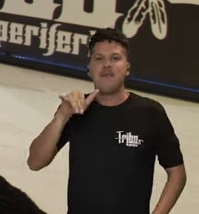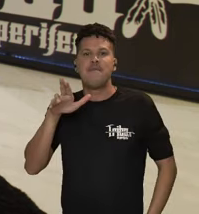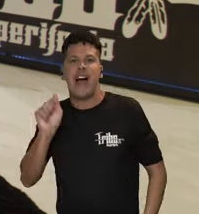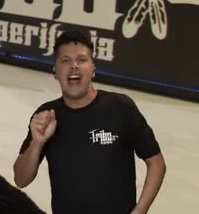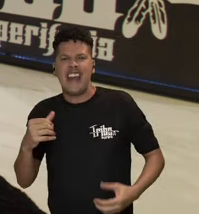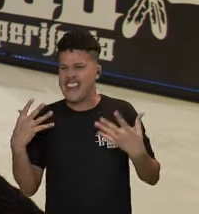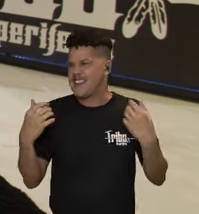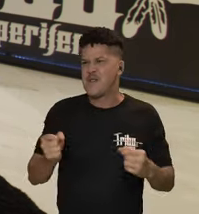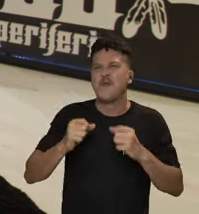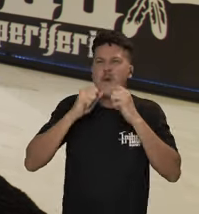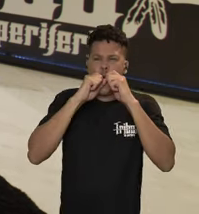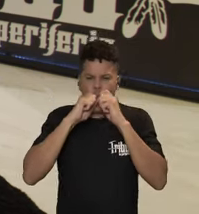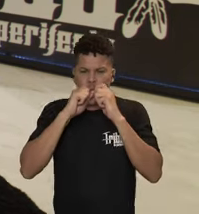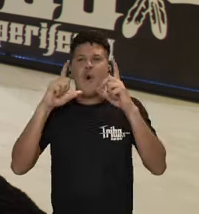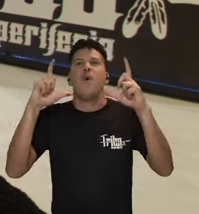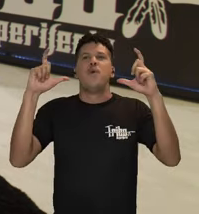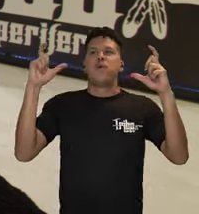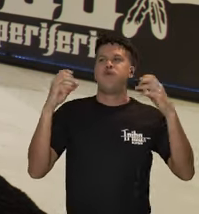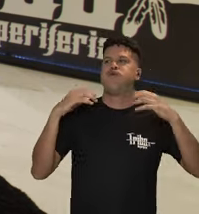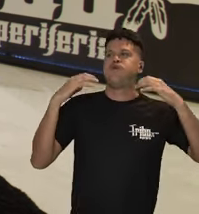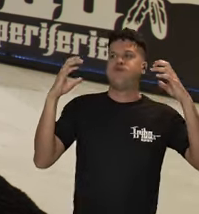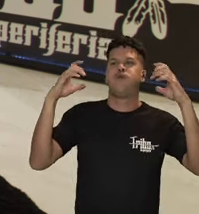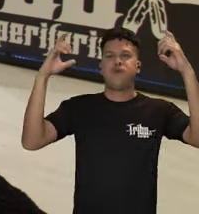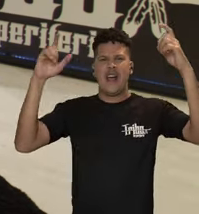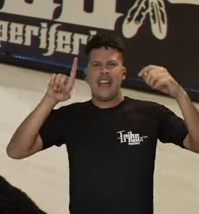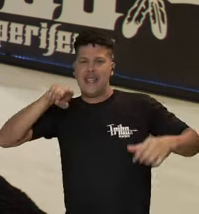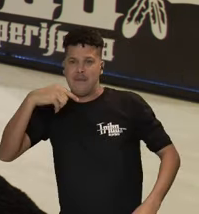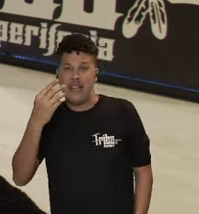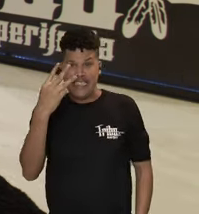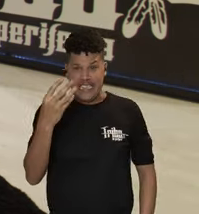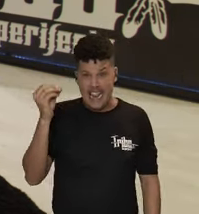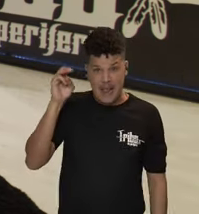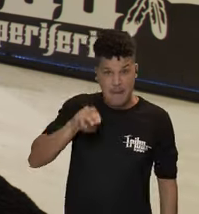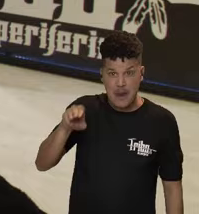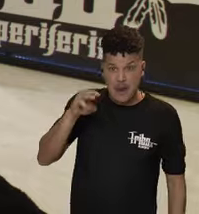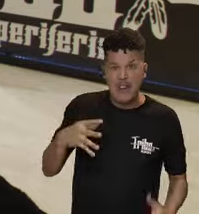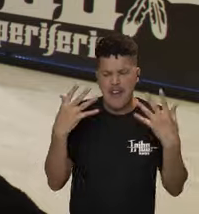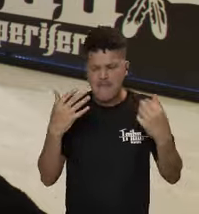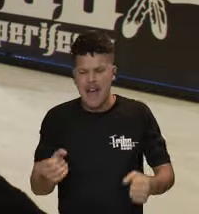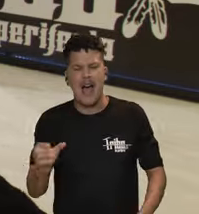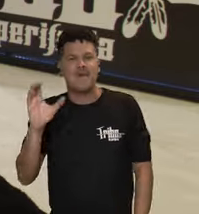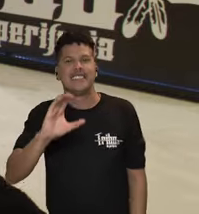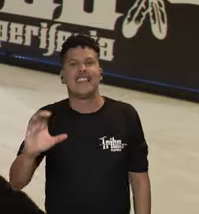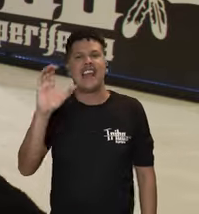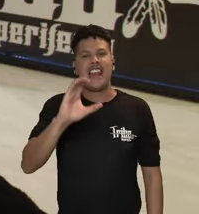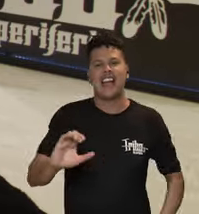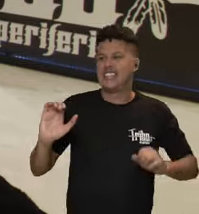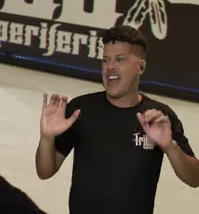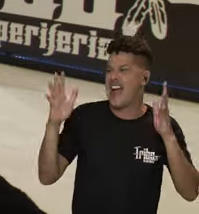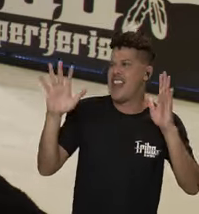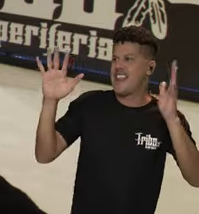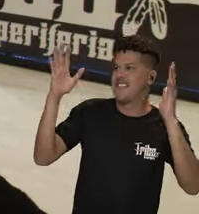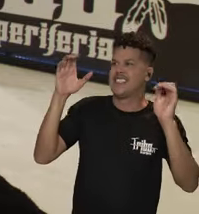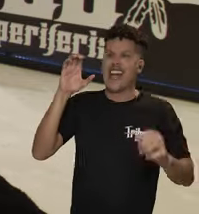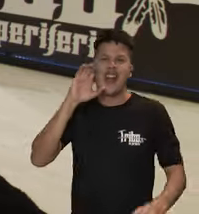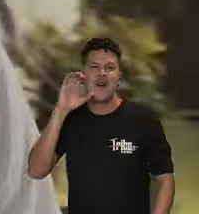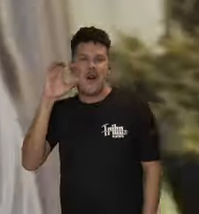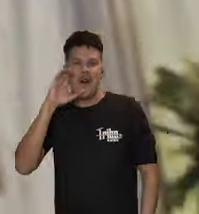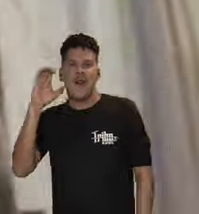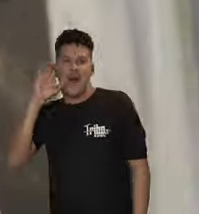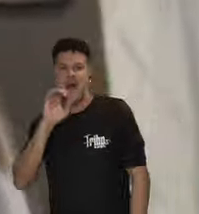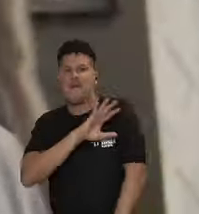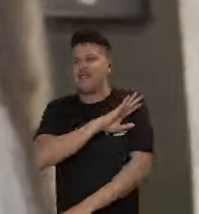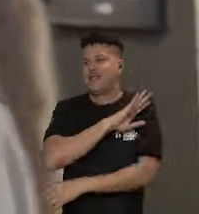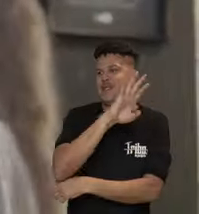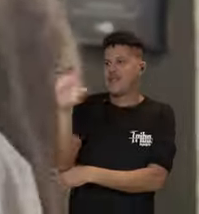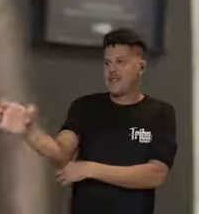e elas gostam. É normal, hein? Daqui a meia hora vamos ali na Chaparral. Aniversário do Colômbia na